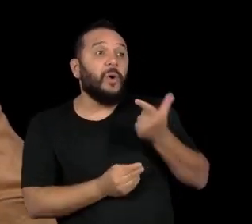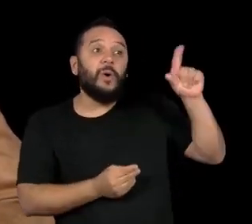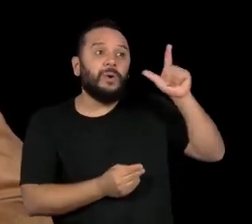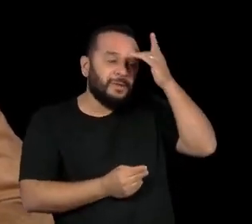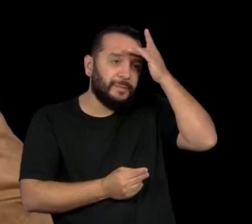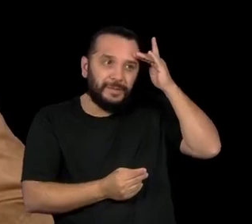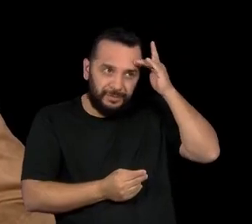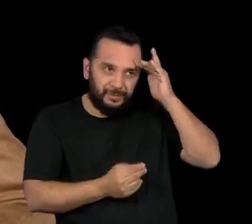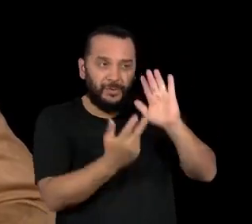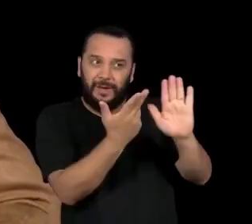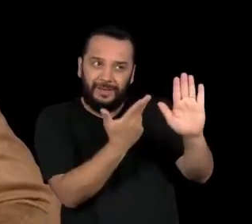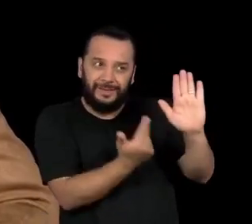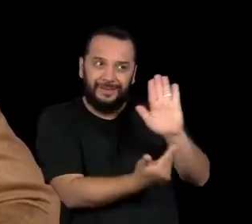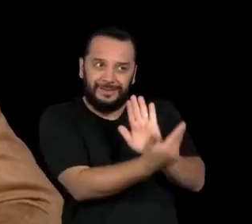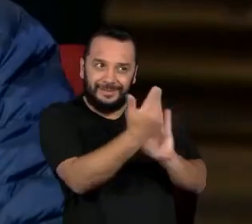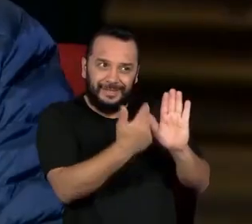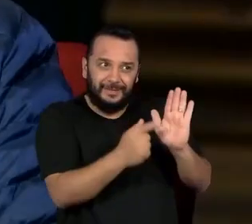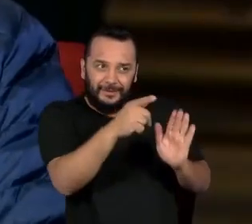rolam-se